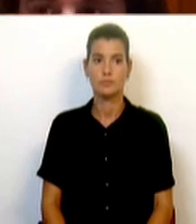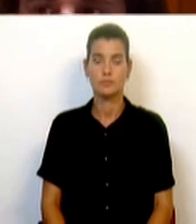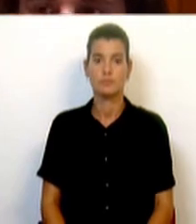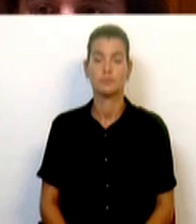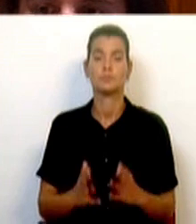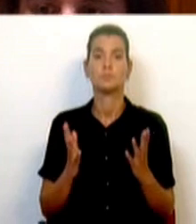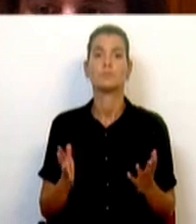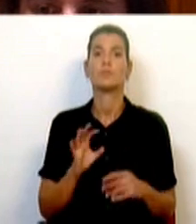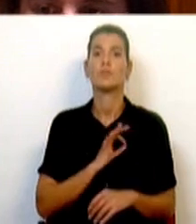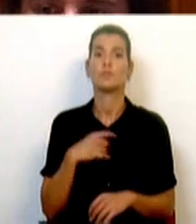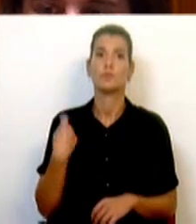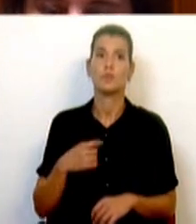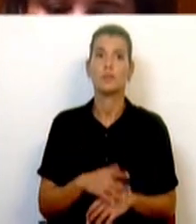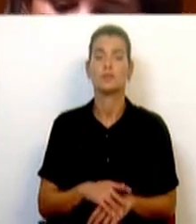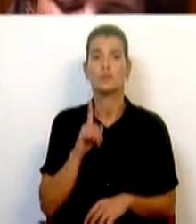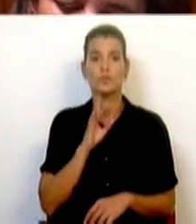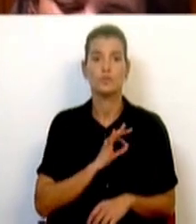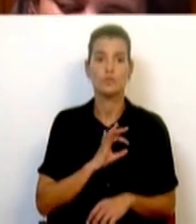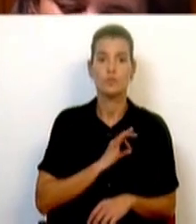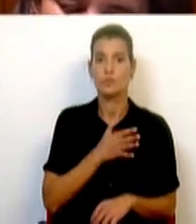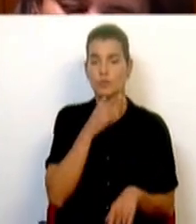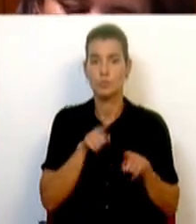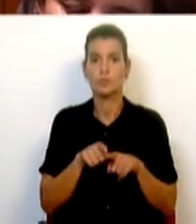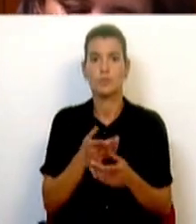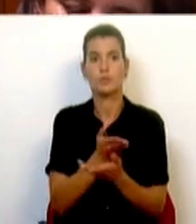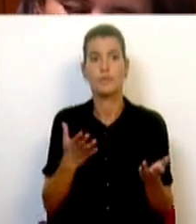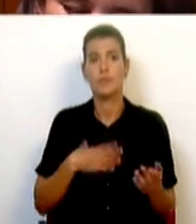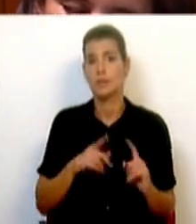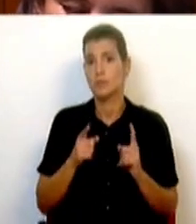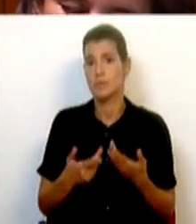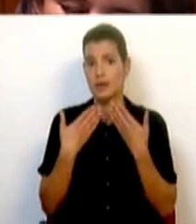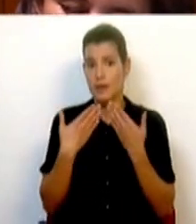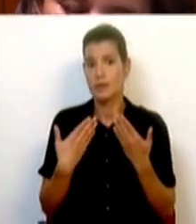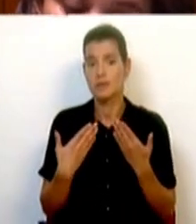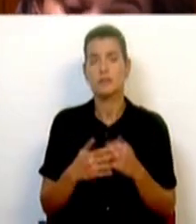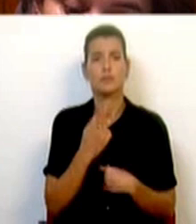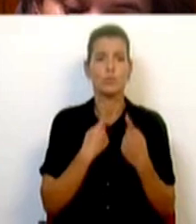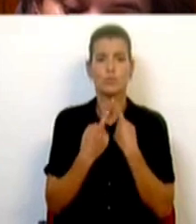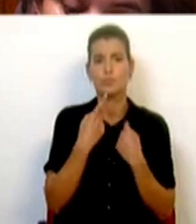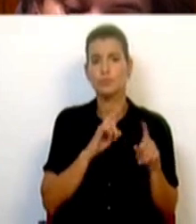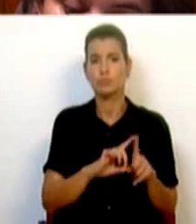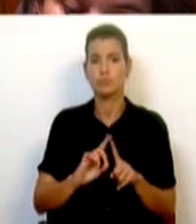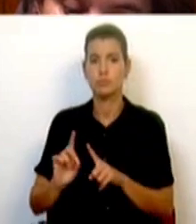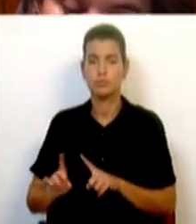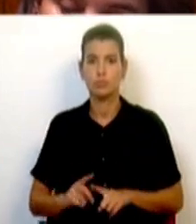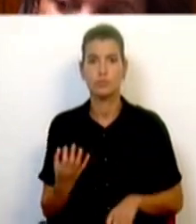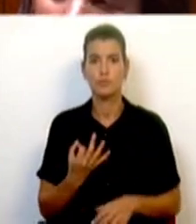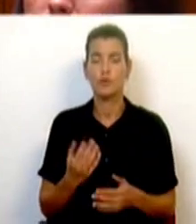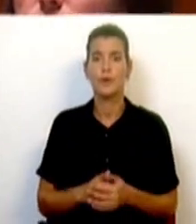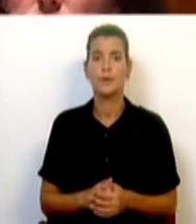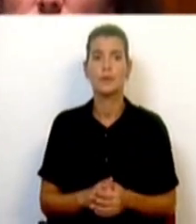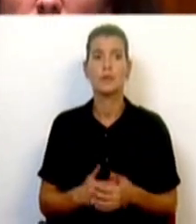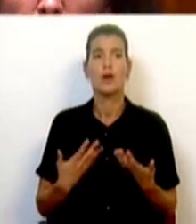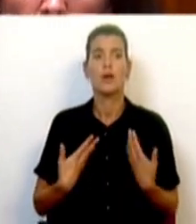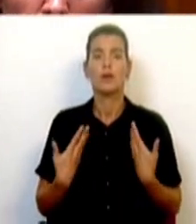Bom, Sr. Presidente, senhoras e senhores deputados, queria começar por agradecer as diversas questões que foram colocadas.